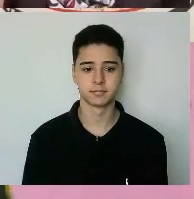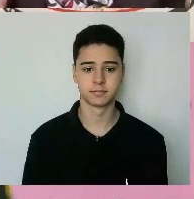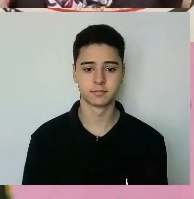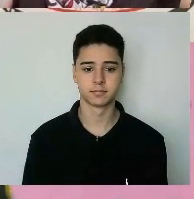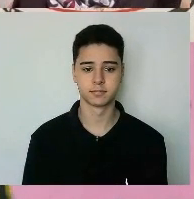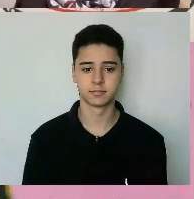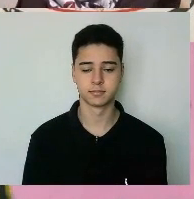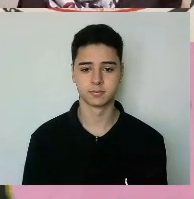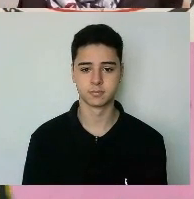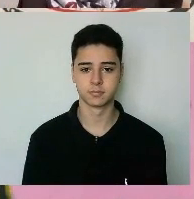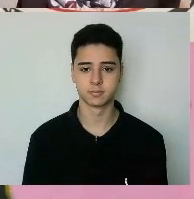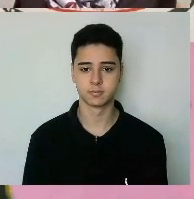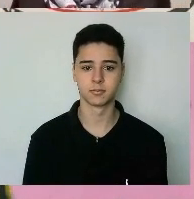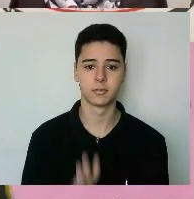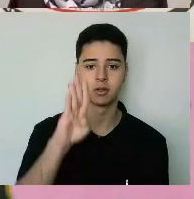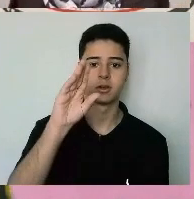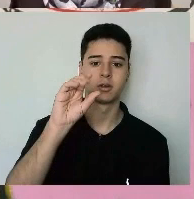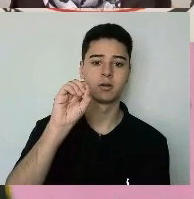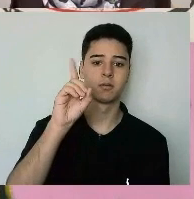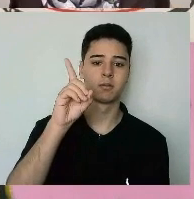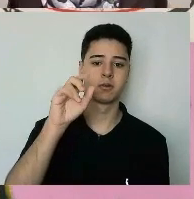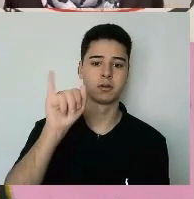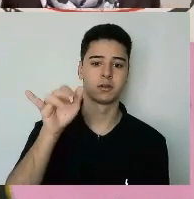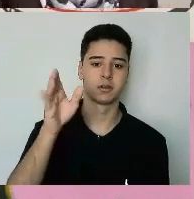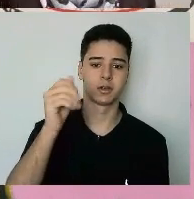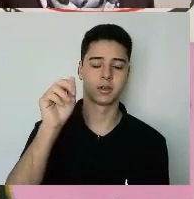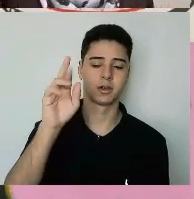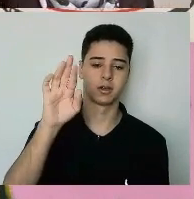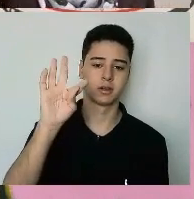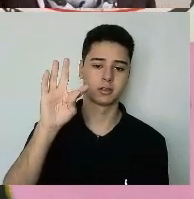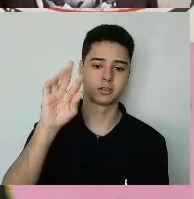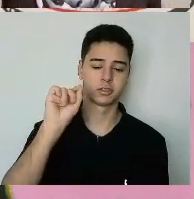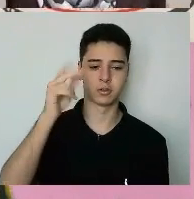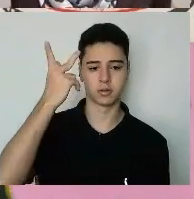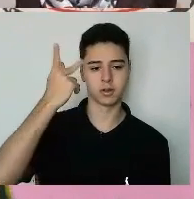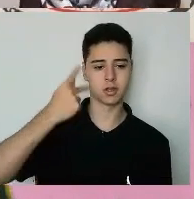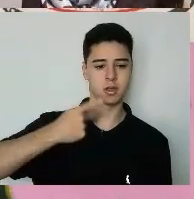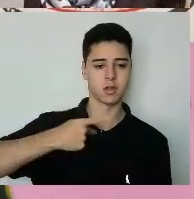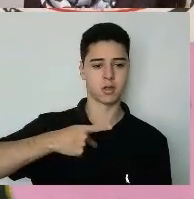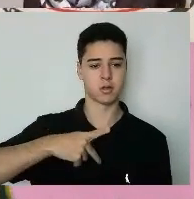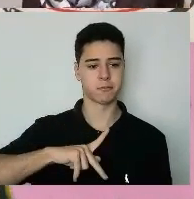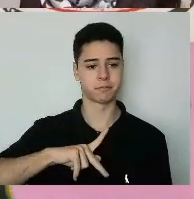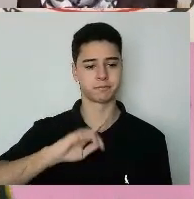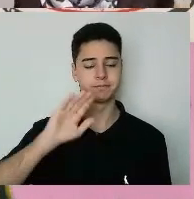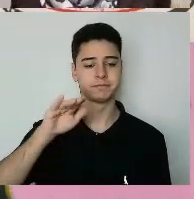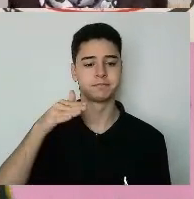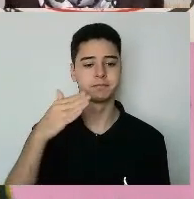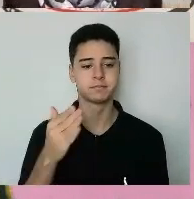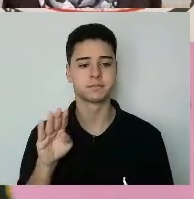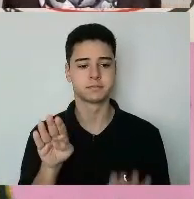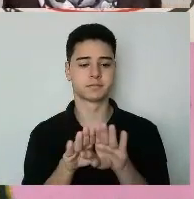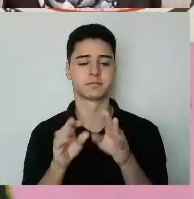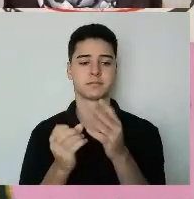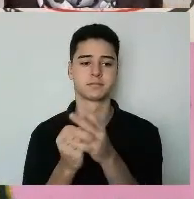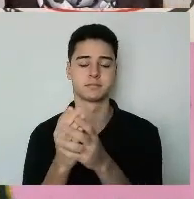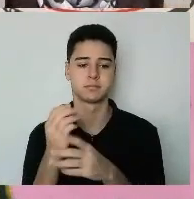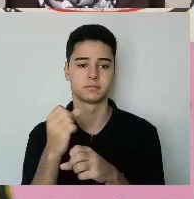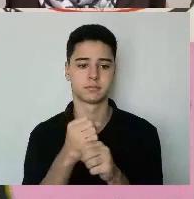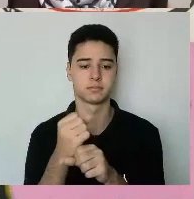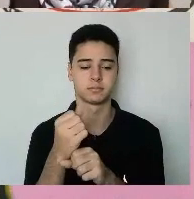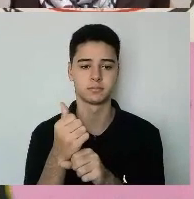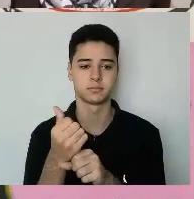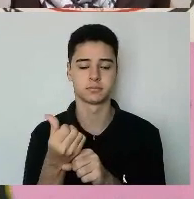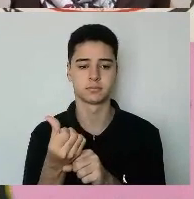E aí nós temos a Body Art, que é a chamada arte do corpo. Também emergiu ali na década de